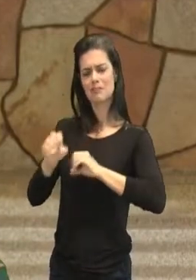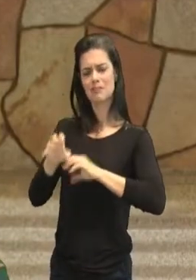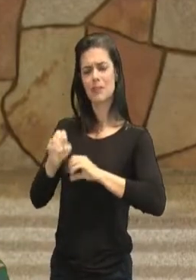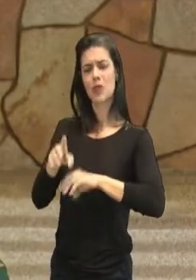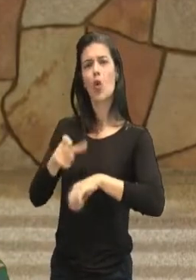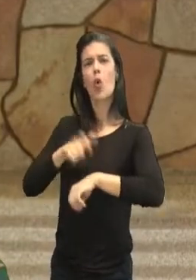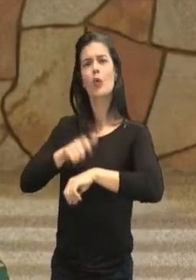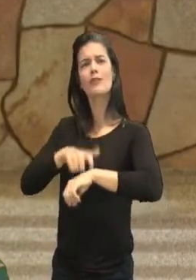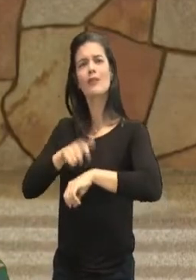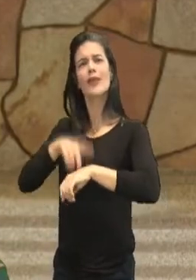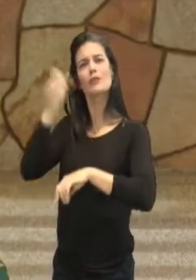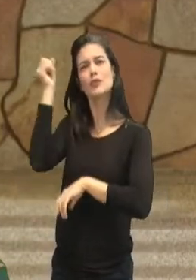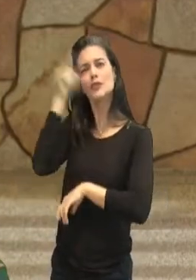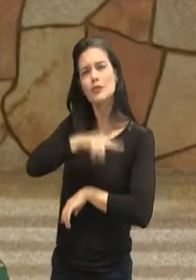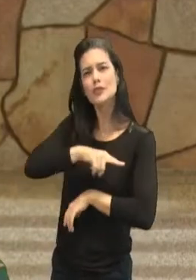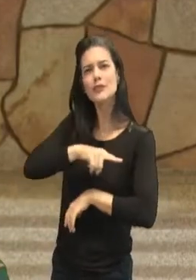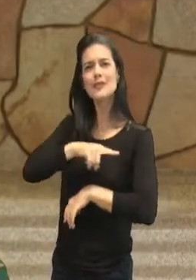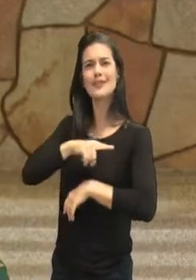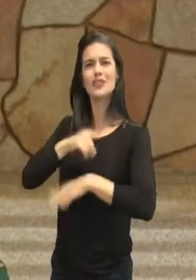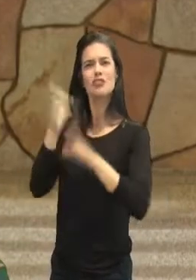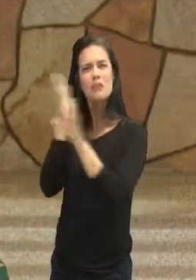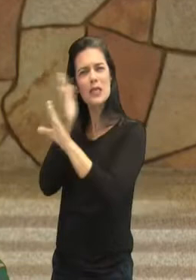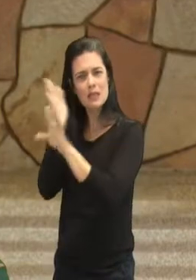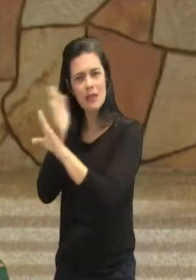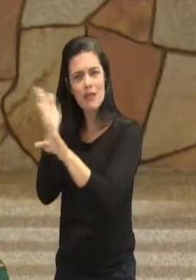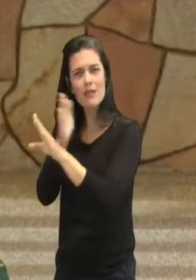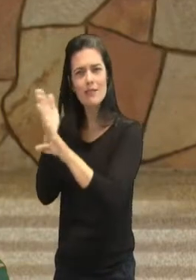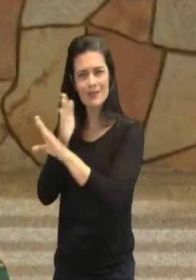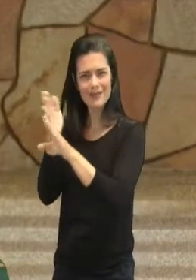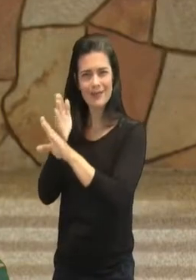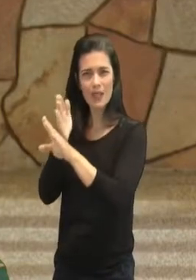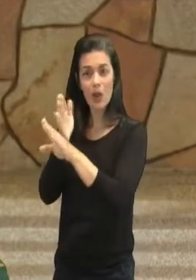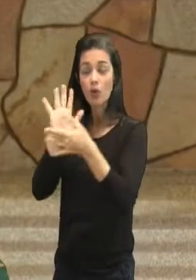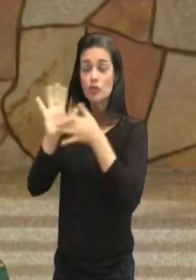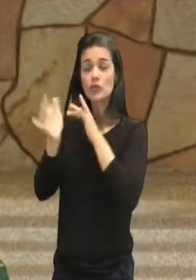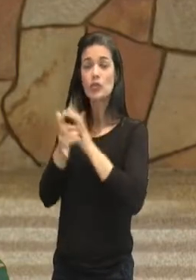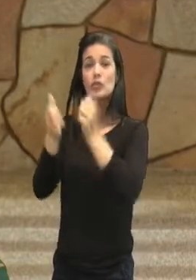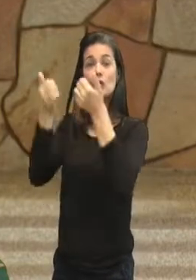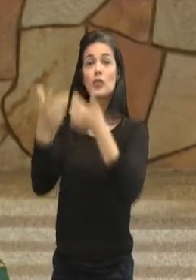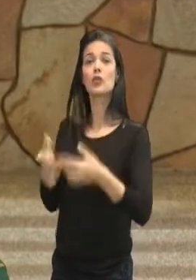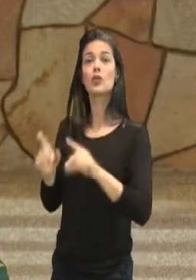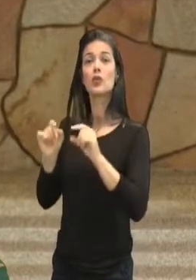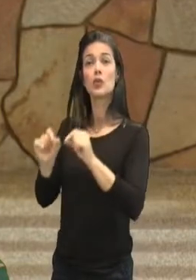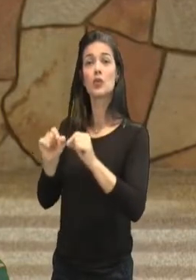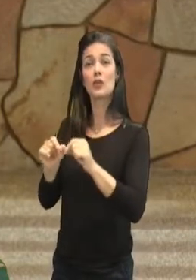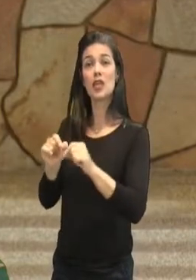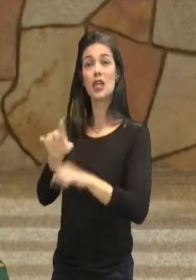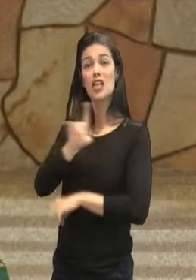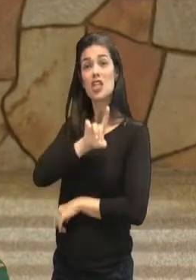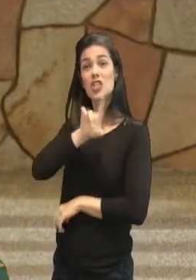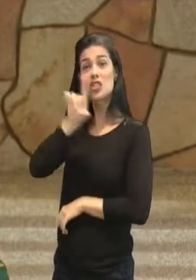sobre um tempo de muita dificuldade e perseguição, Jesus disse que dias de tribulação vão